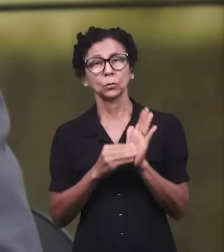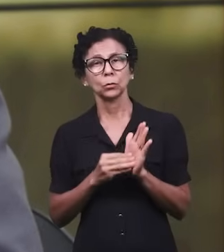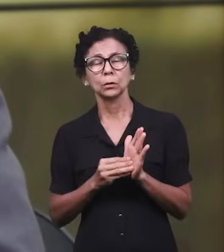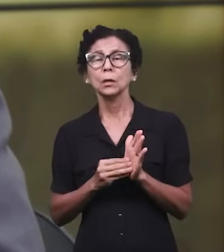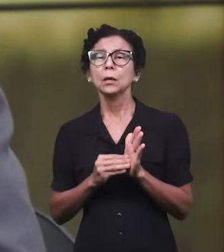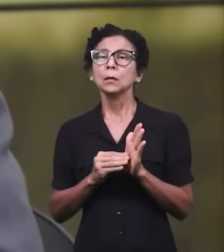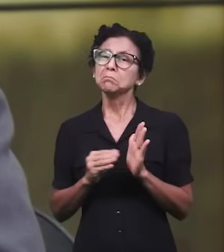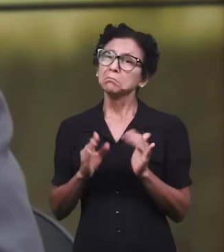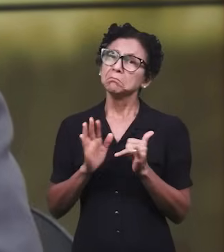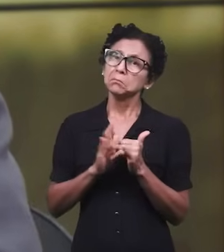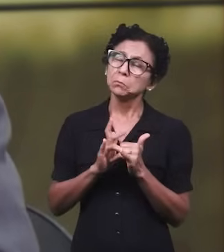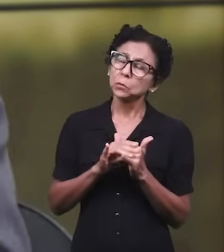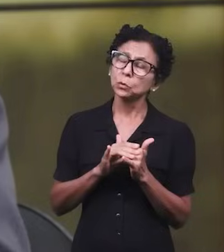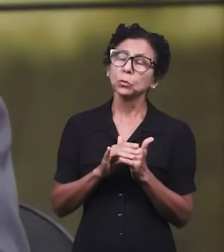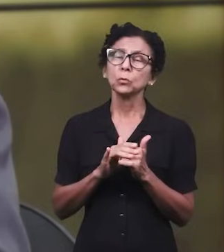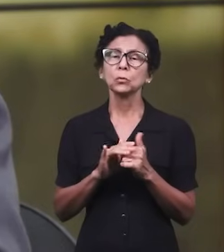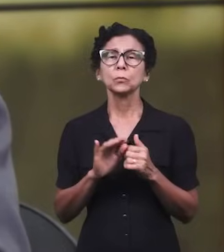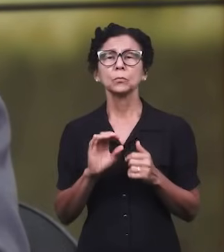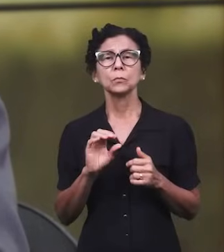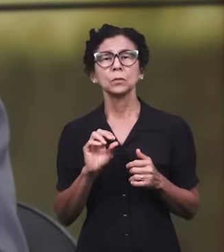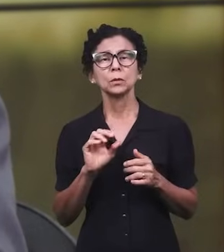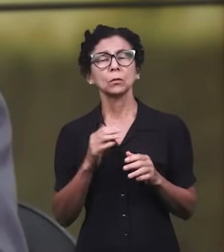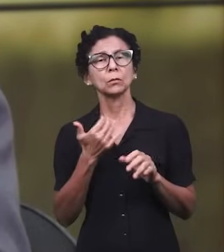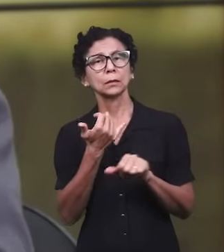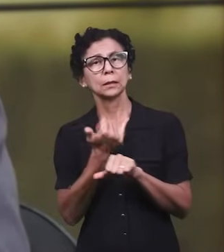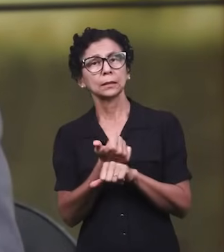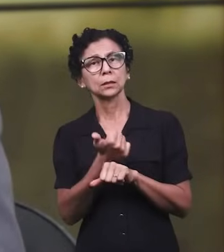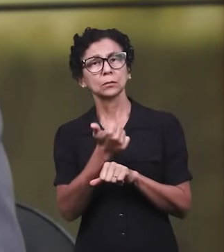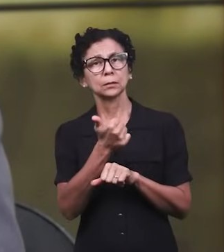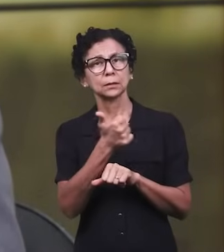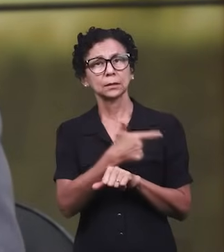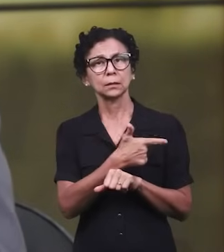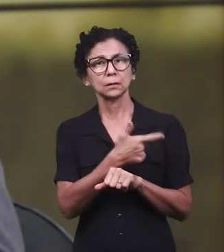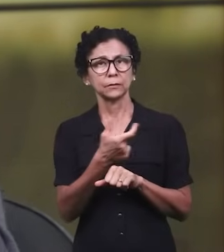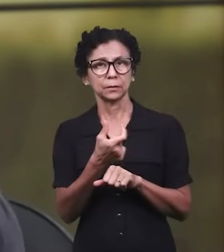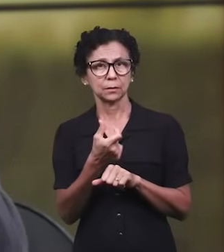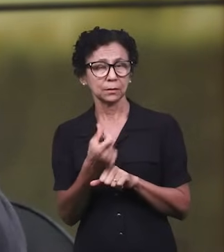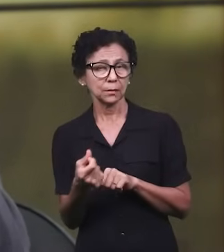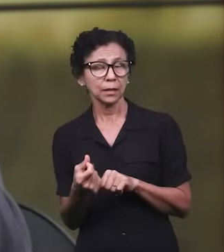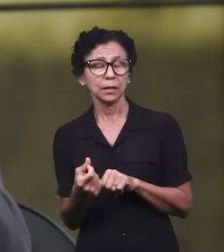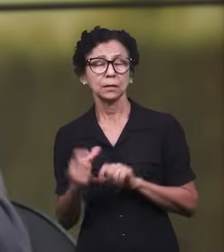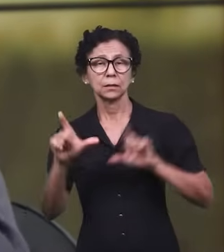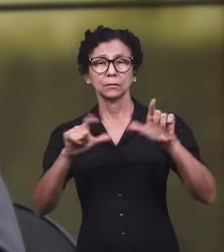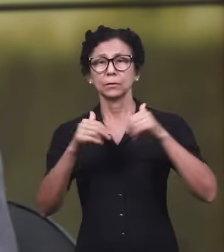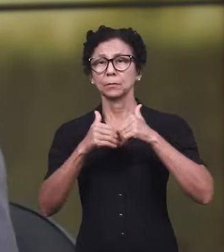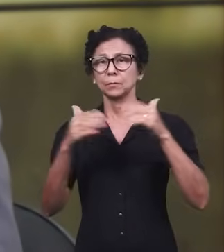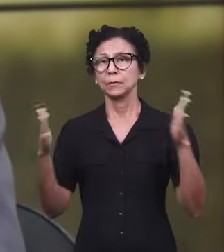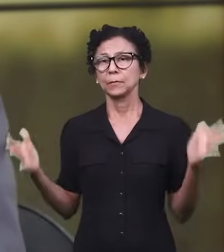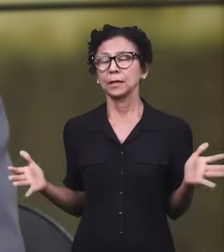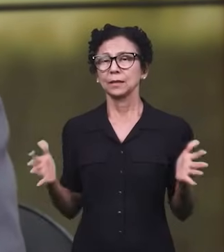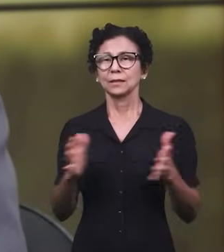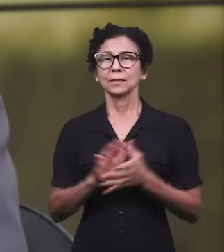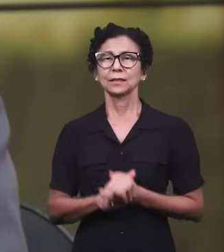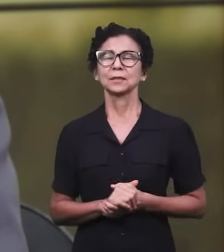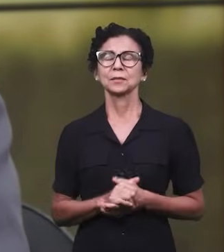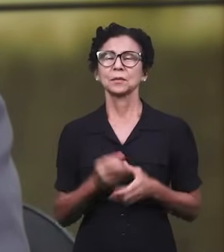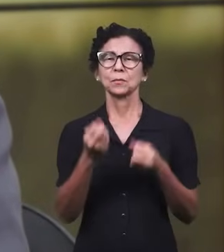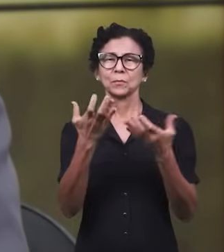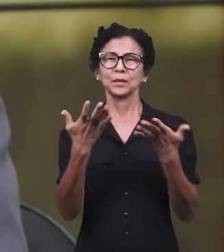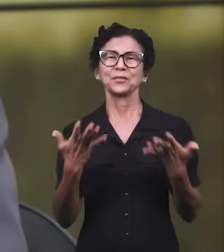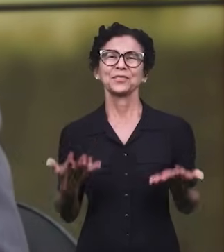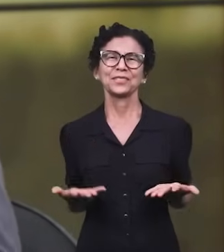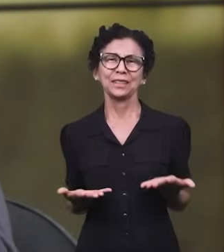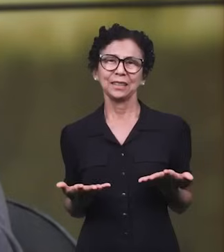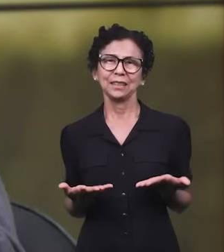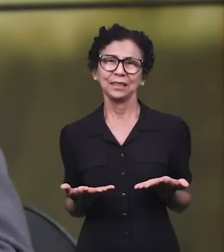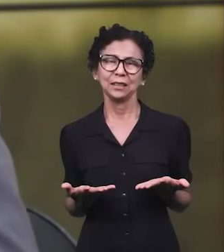Cristã Maranata no YouTube, seja pelo canal 126, via Embratel, TV aberta, seja bem-vindo você que está nos conhecendo, que chegou agora no